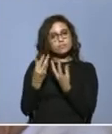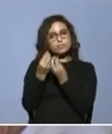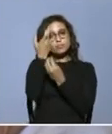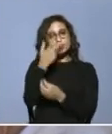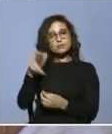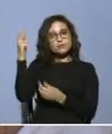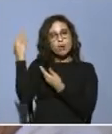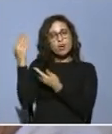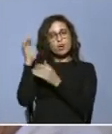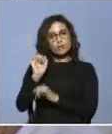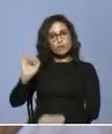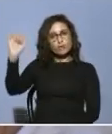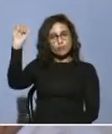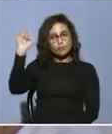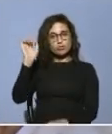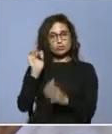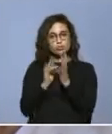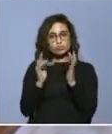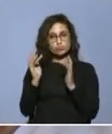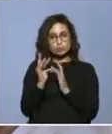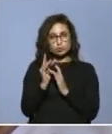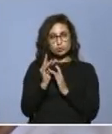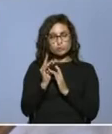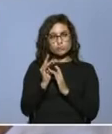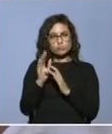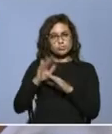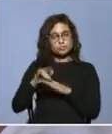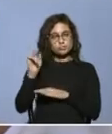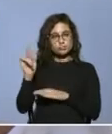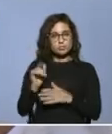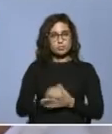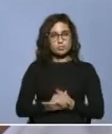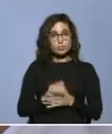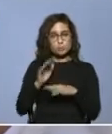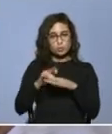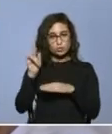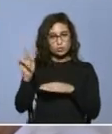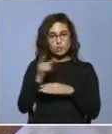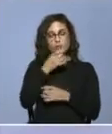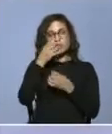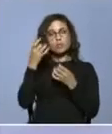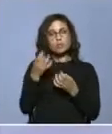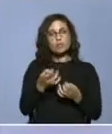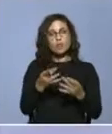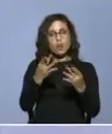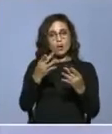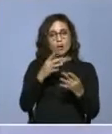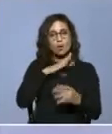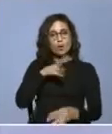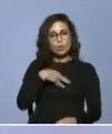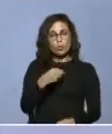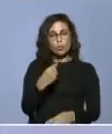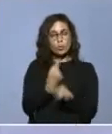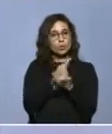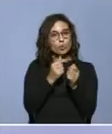vossa glória, por Jesus Cristo nosso Senhor. Por Ele, concedeis ao mundo todos os